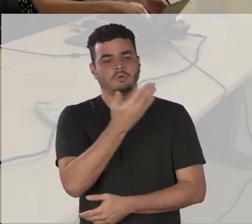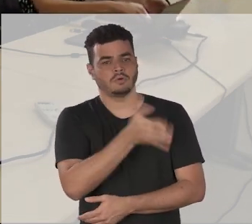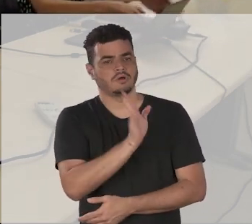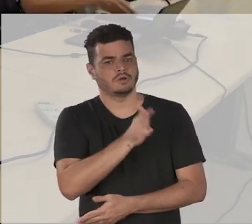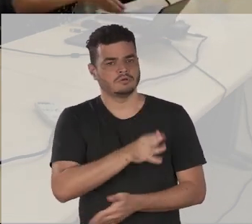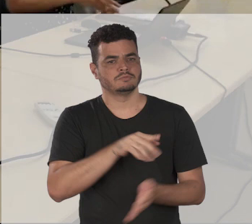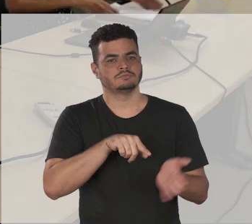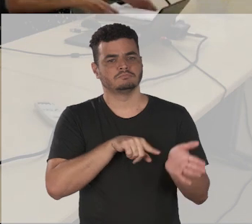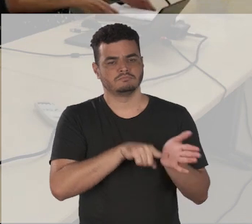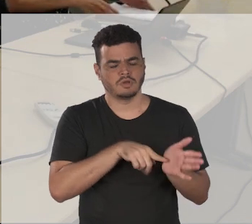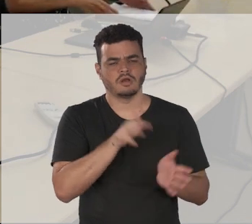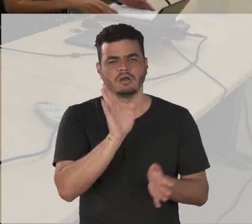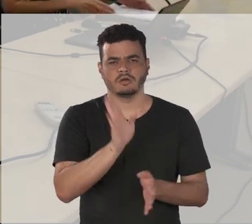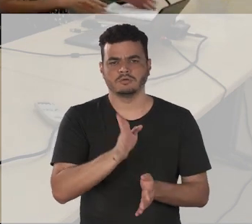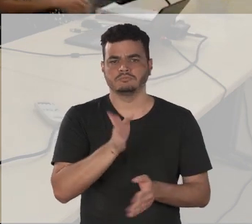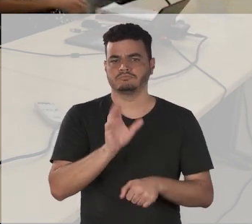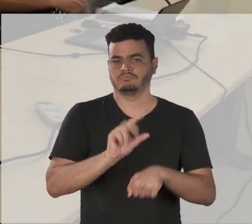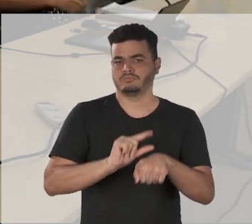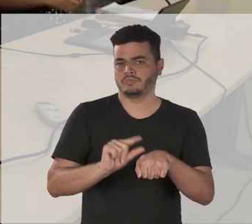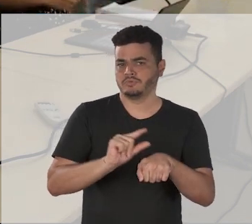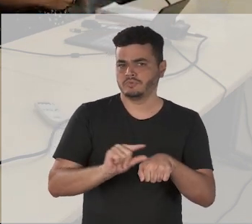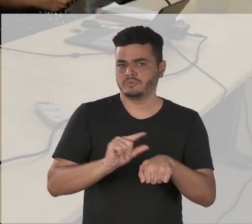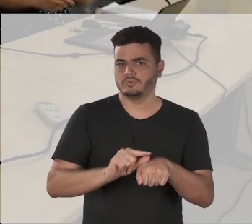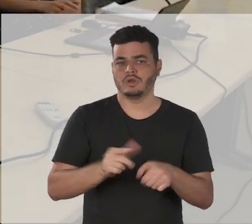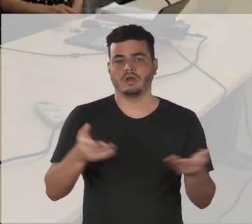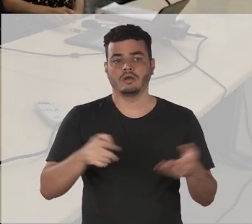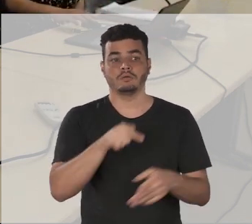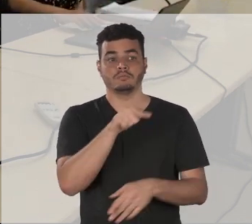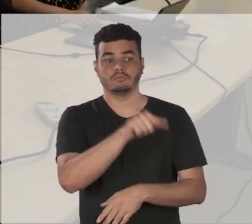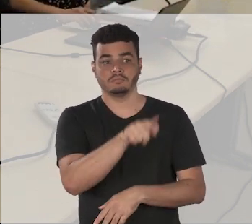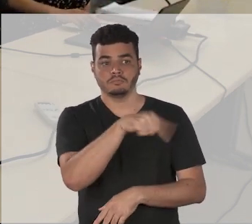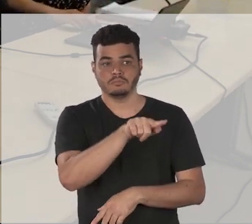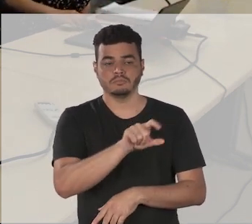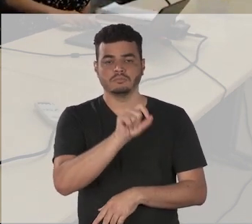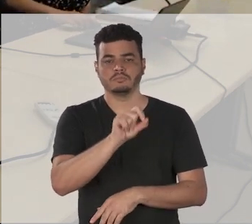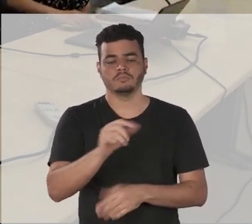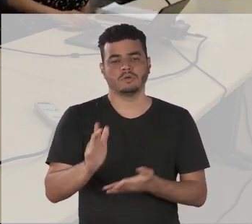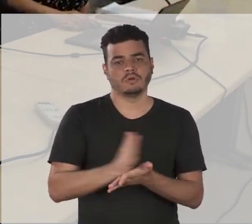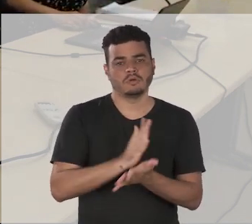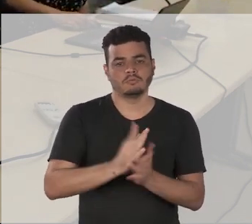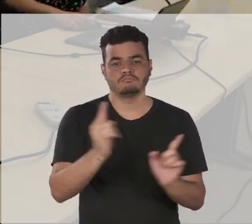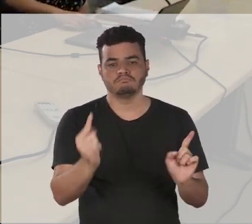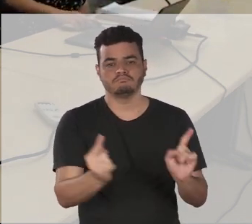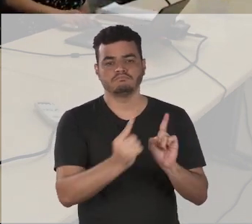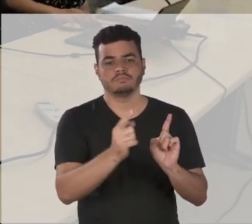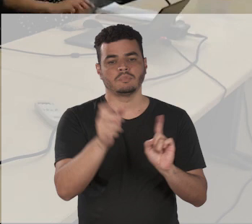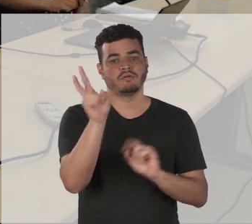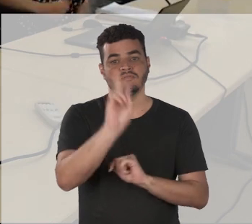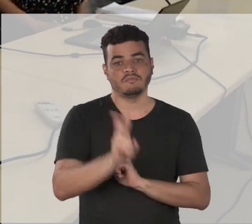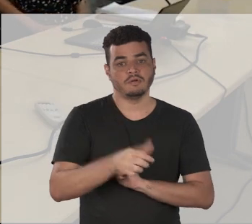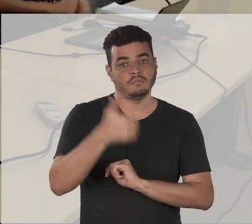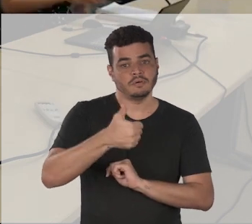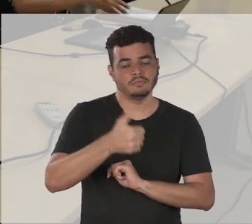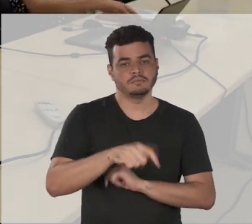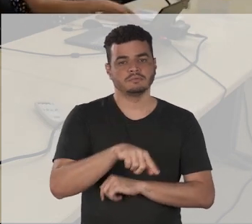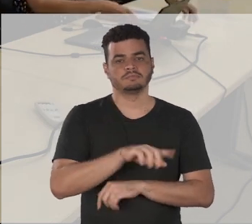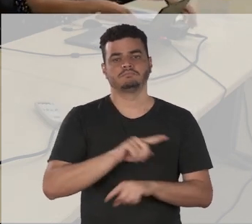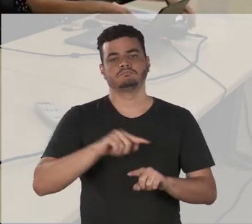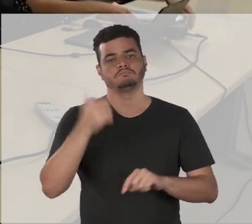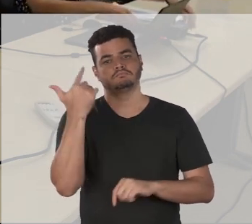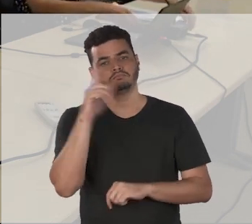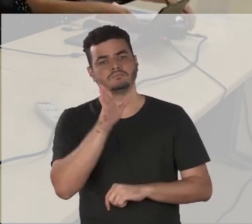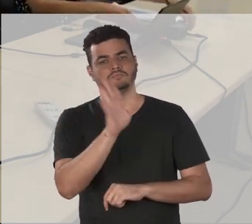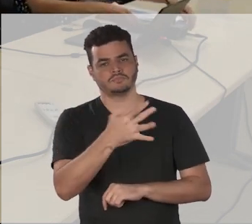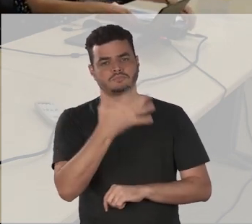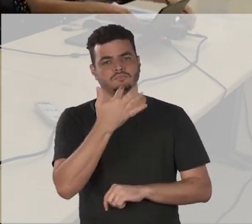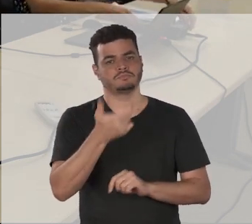fizeram um minicurso com ela, agora estão conhecendo pessoalmente, outros estão conhecendo virtualmente. Então, ela vai fazer uma breve